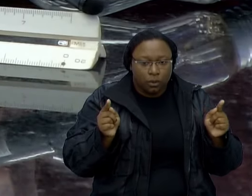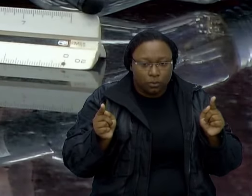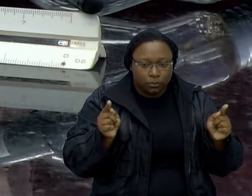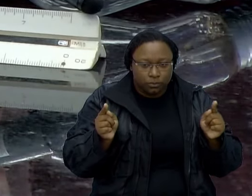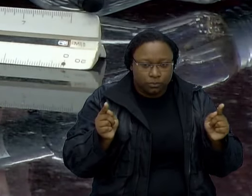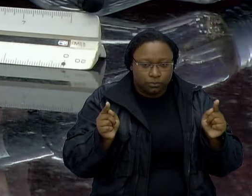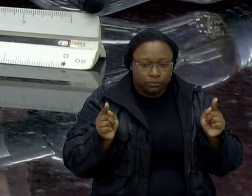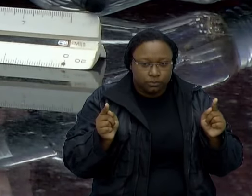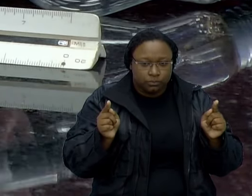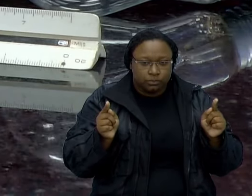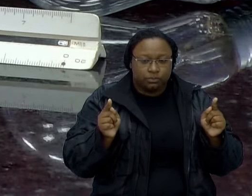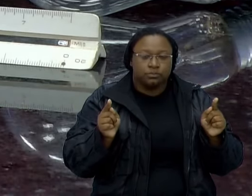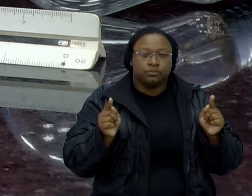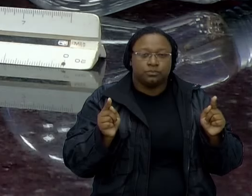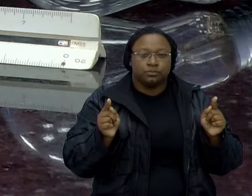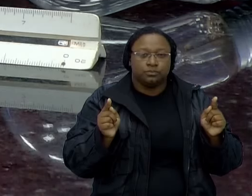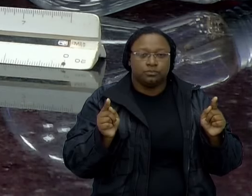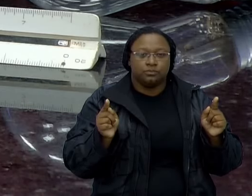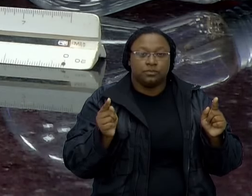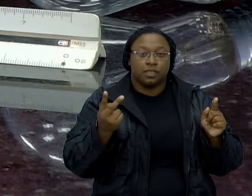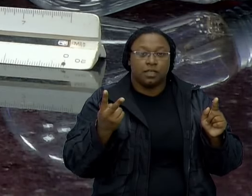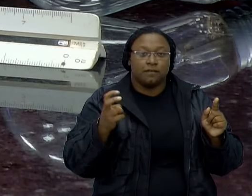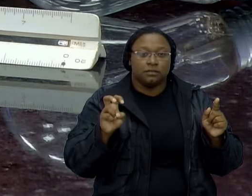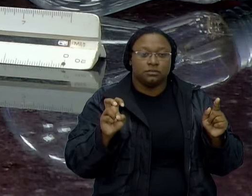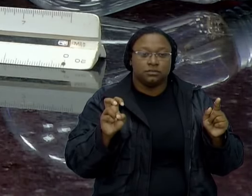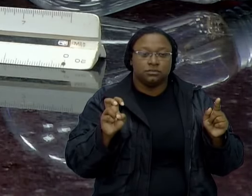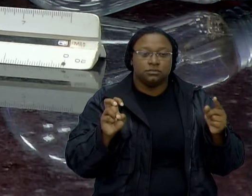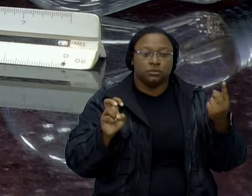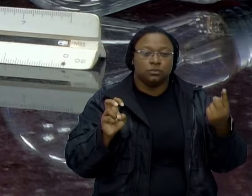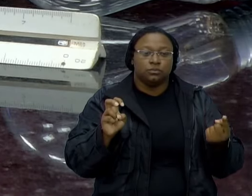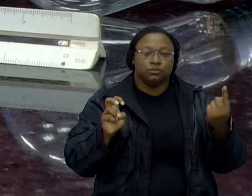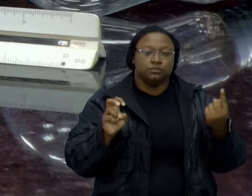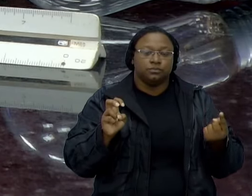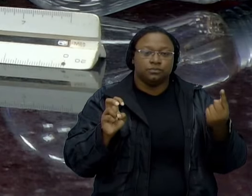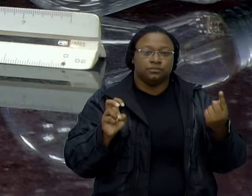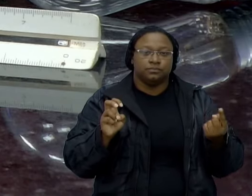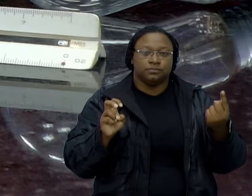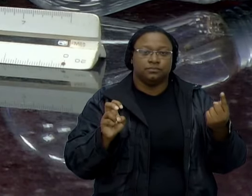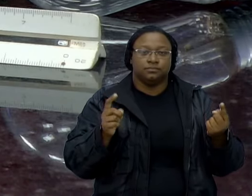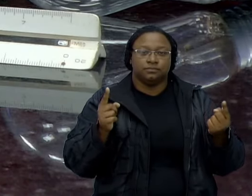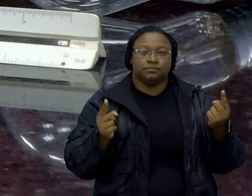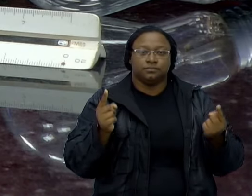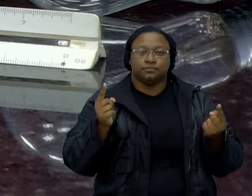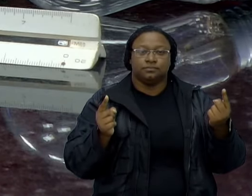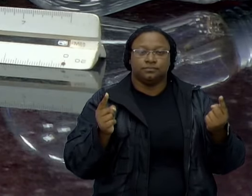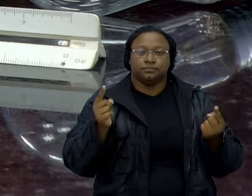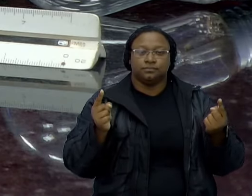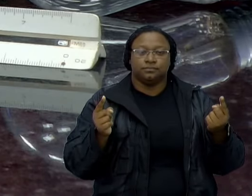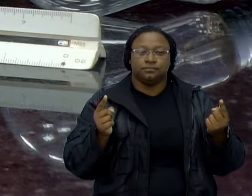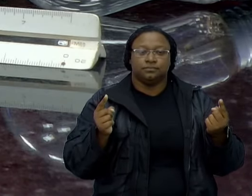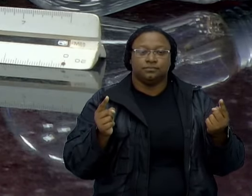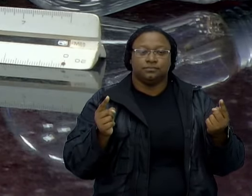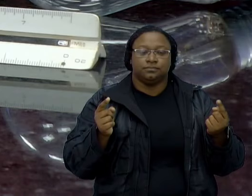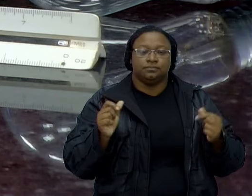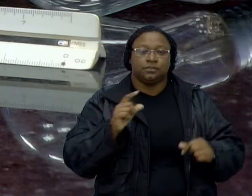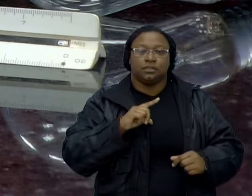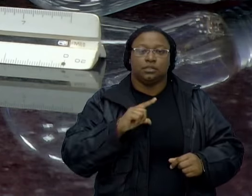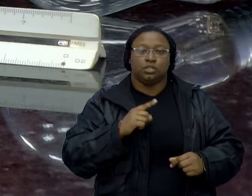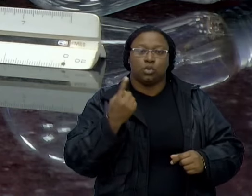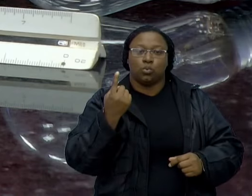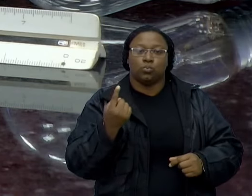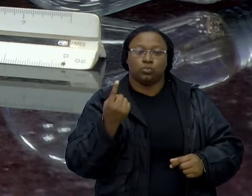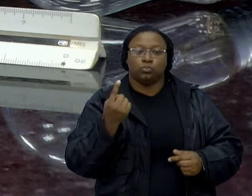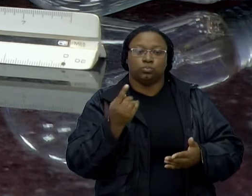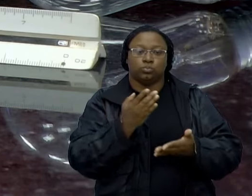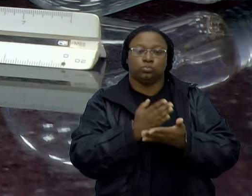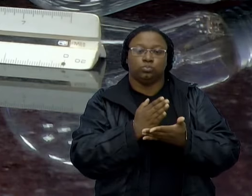ó. Ó, tá vendo? Tá 25, né? Ó, 25. Então você tá vendo que tem 1 aí no meio, ó. Ó, 25. Não